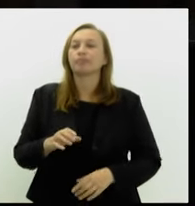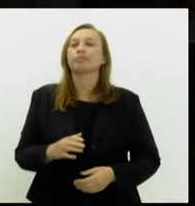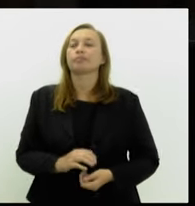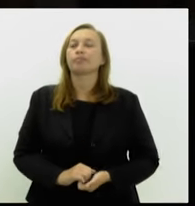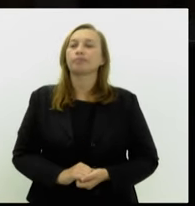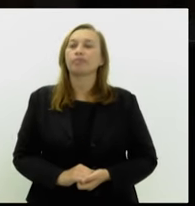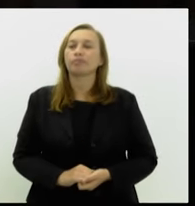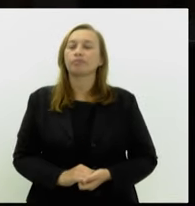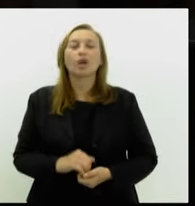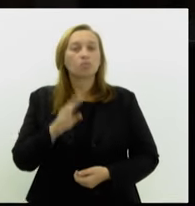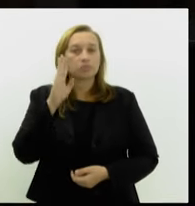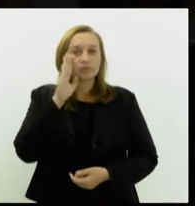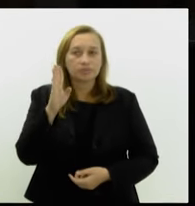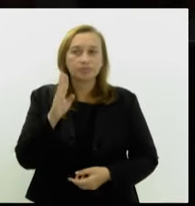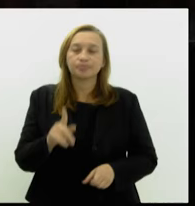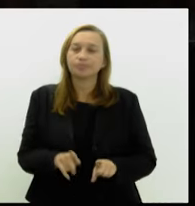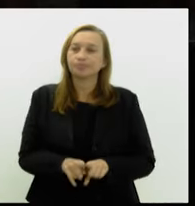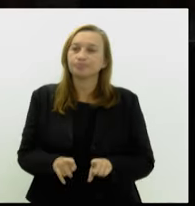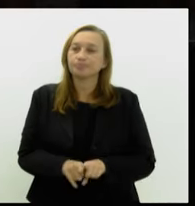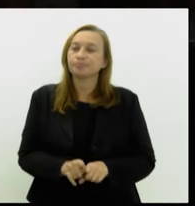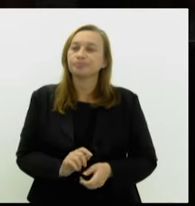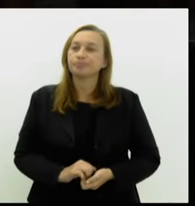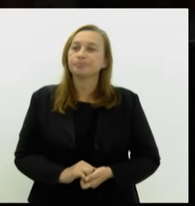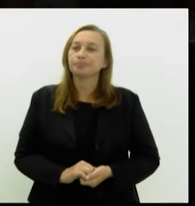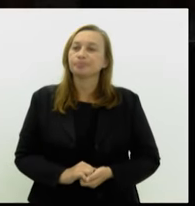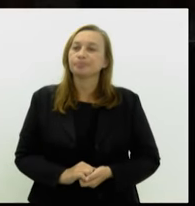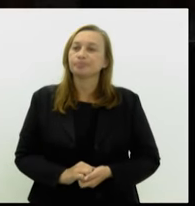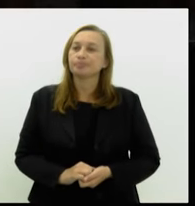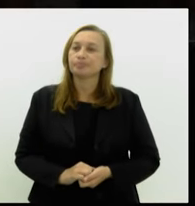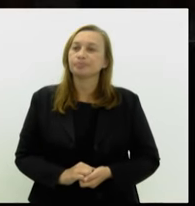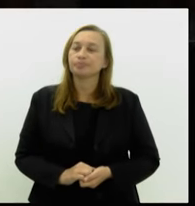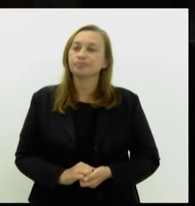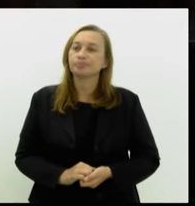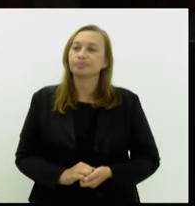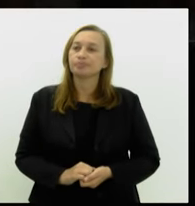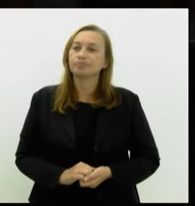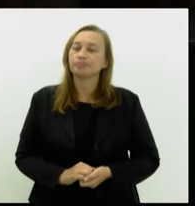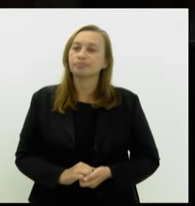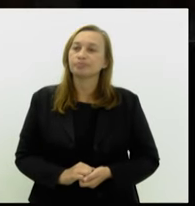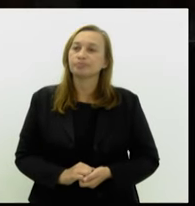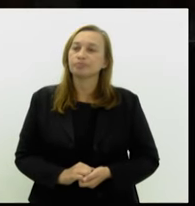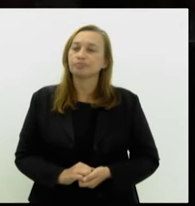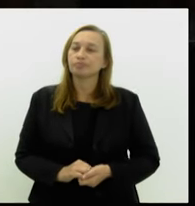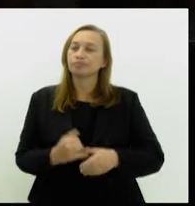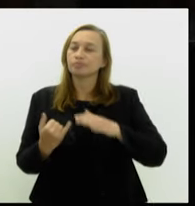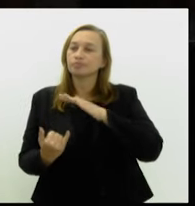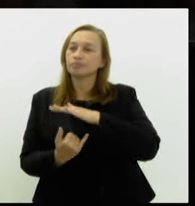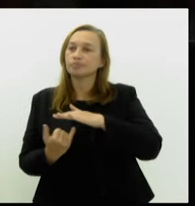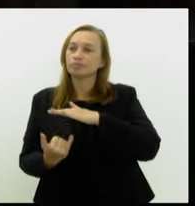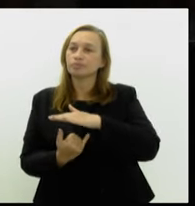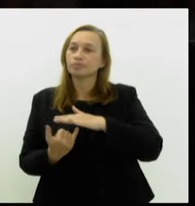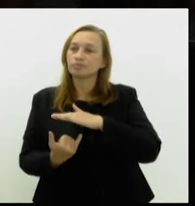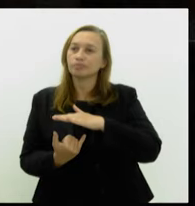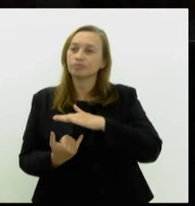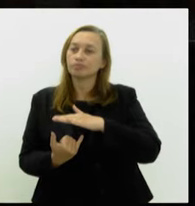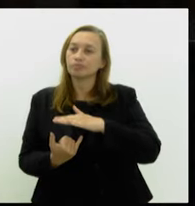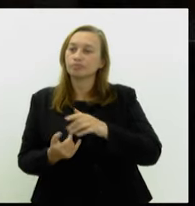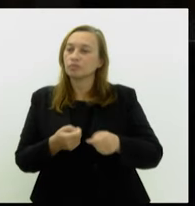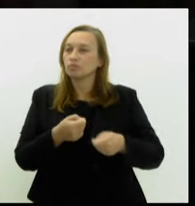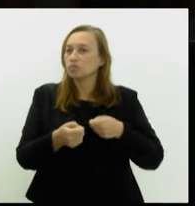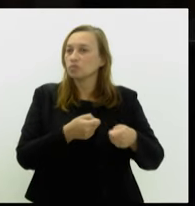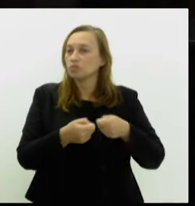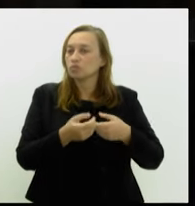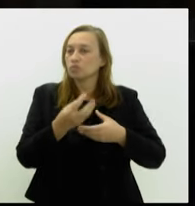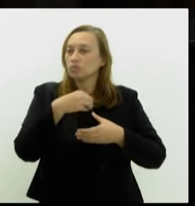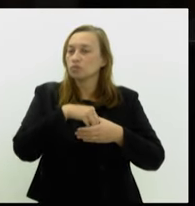a gente acha fundamental, tem a ver com a função institucional do exercício do controle externo